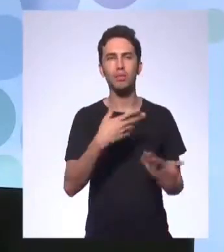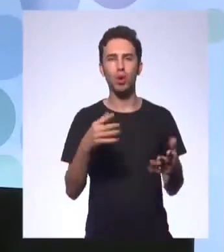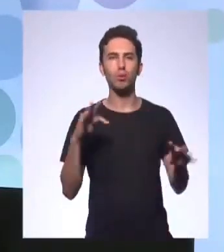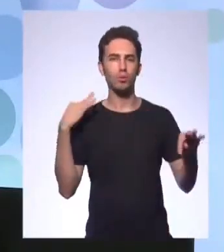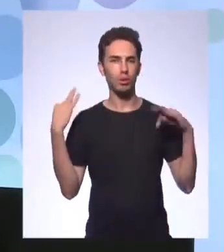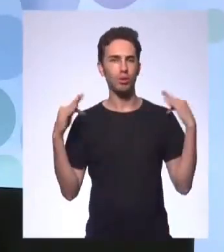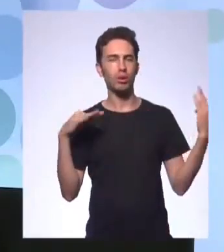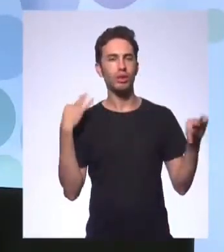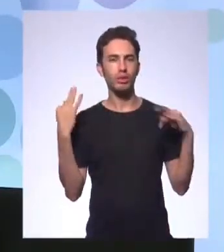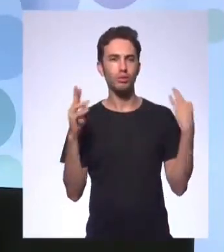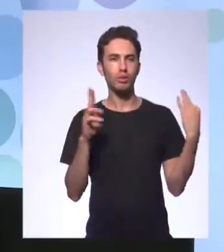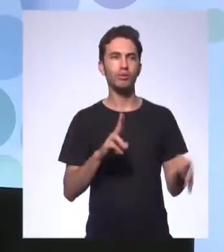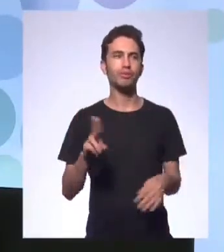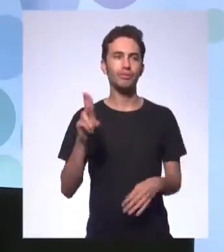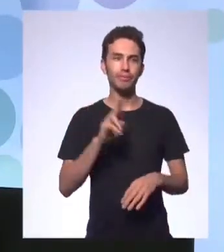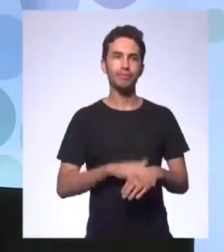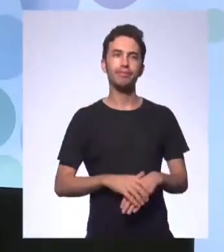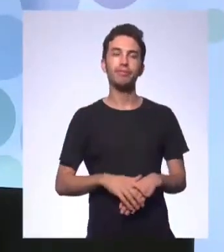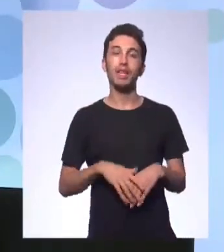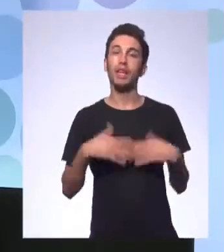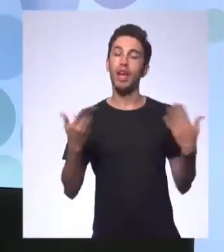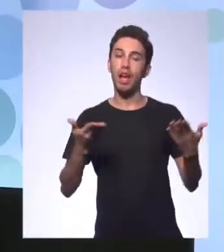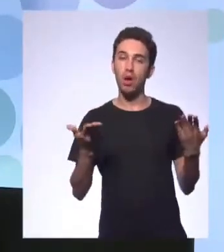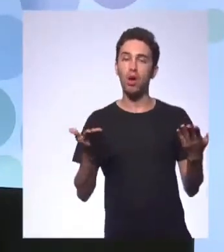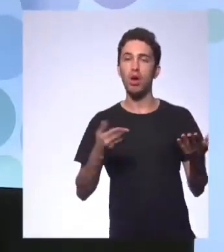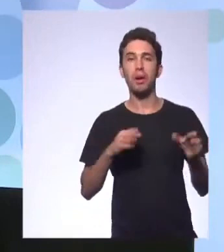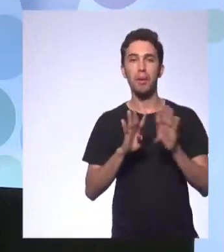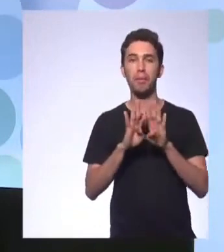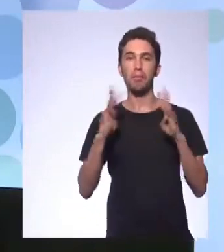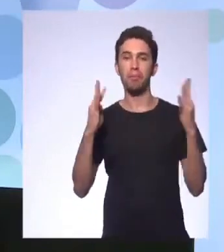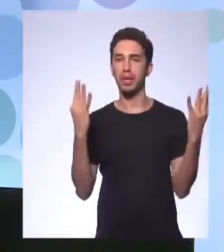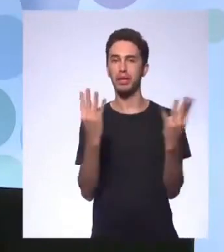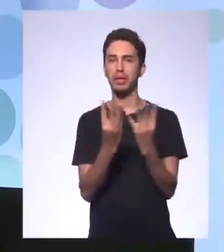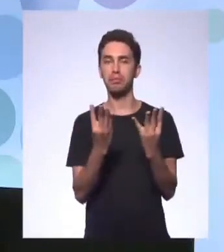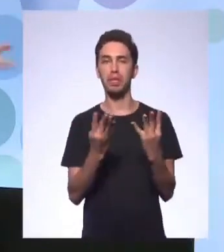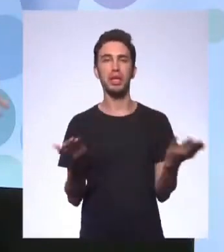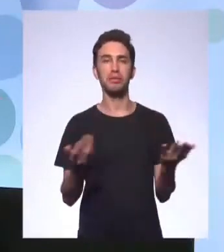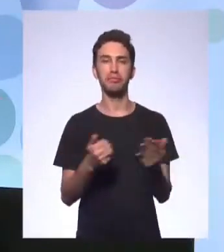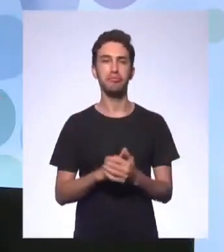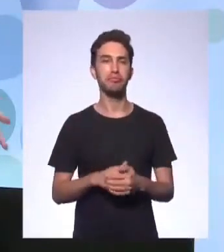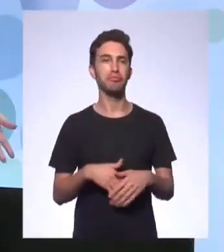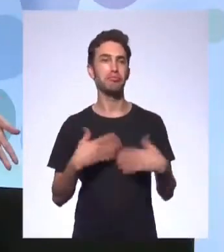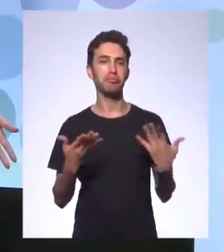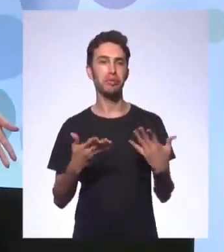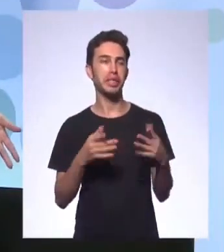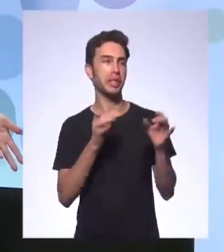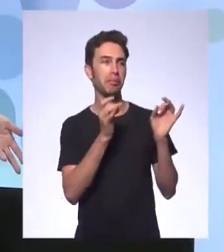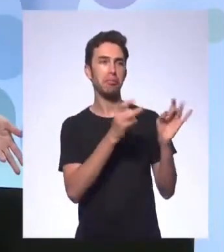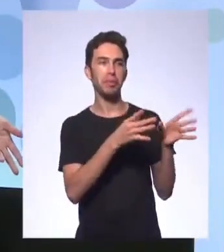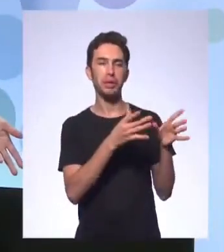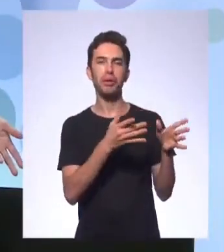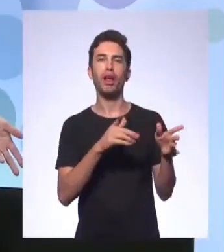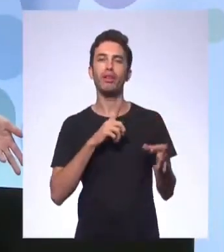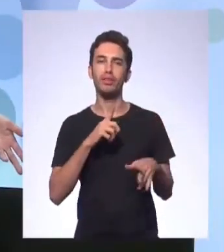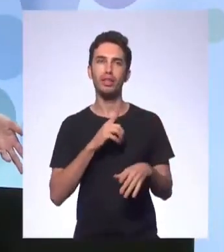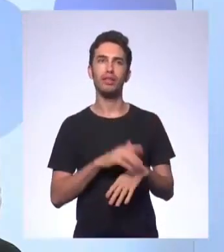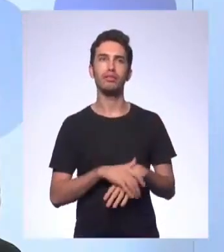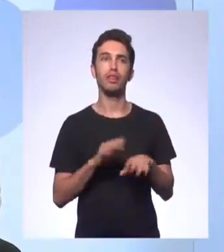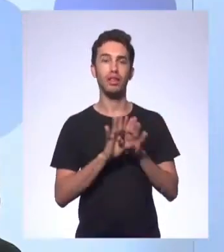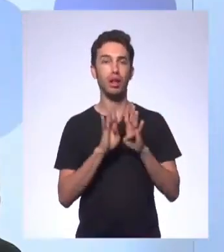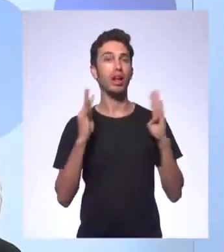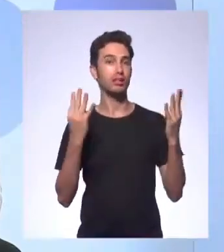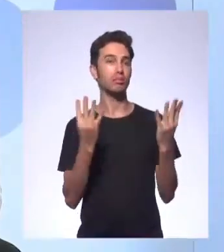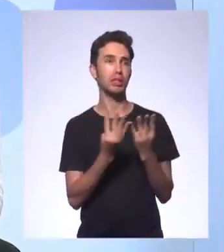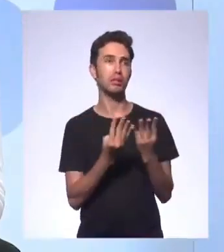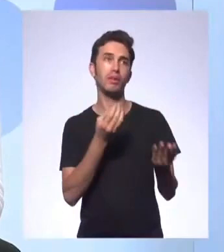turismo, né? E agora, na situação de pandemia, esses animais estão aí a deriva. No caso, a pandemia foi boa para